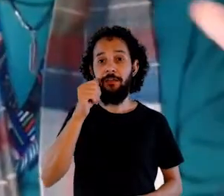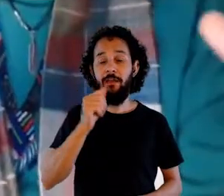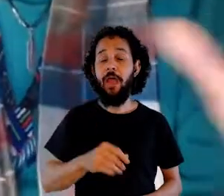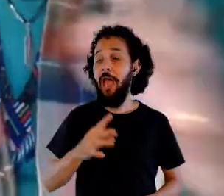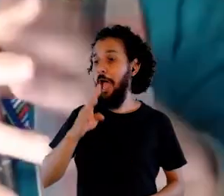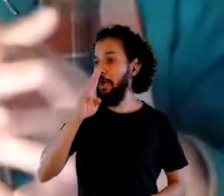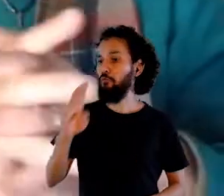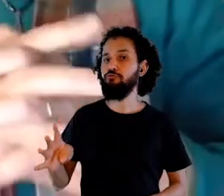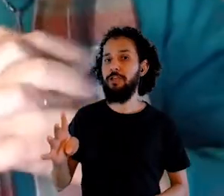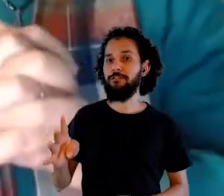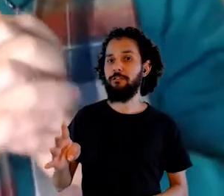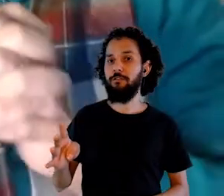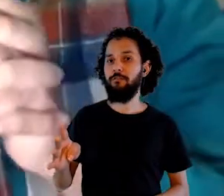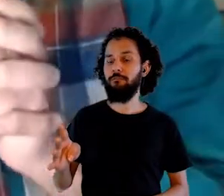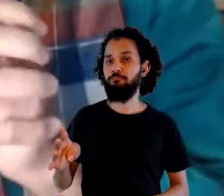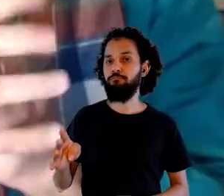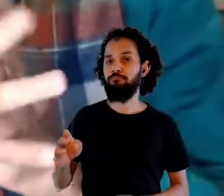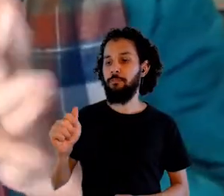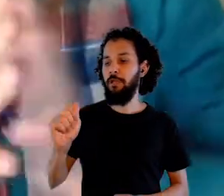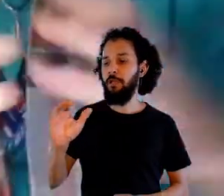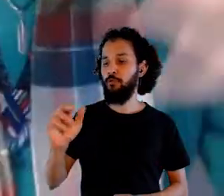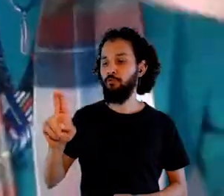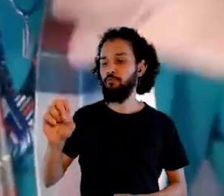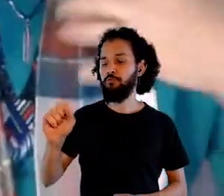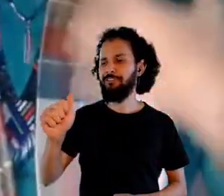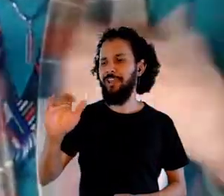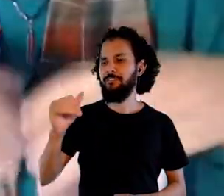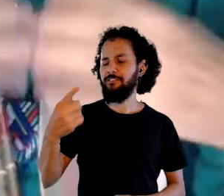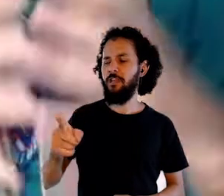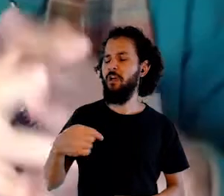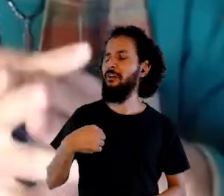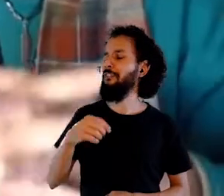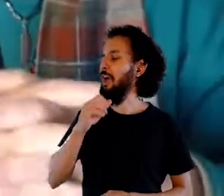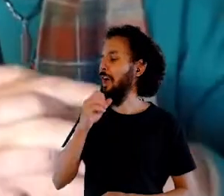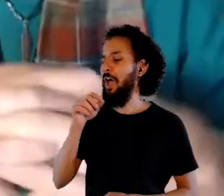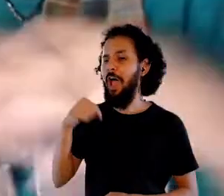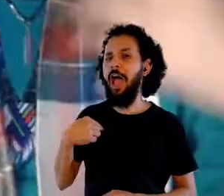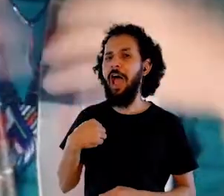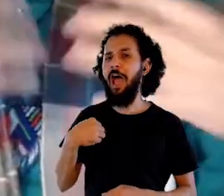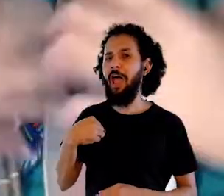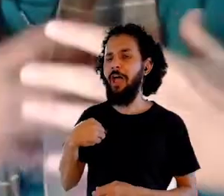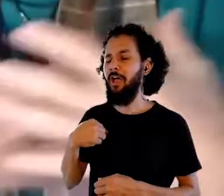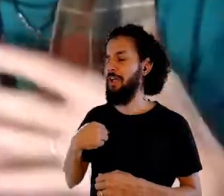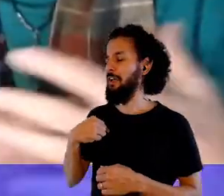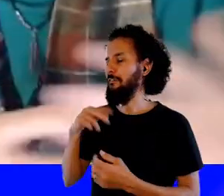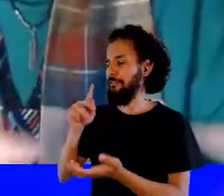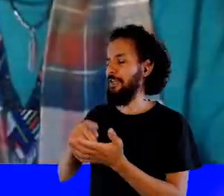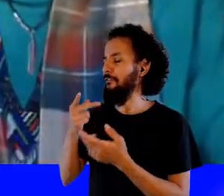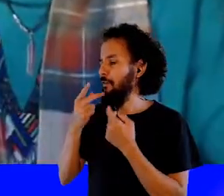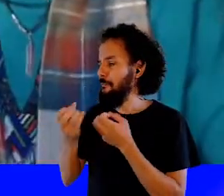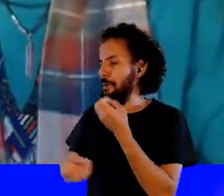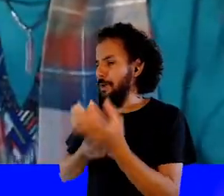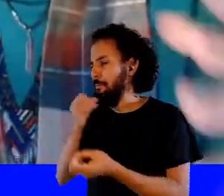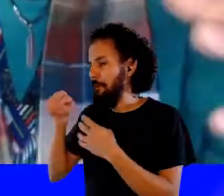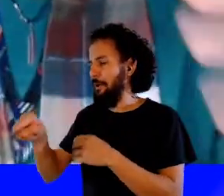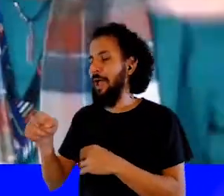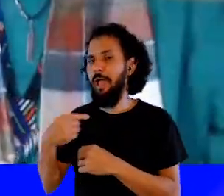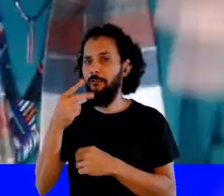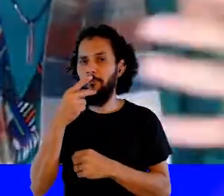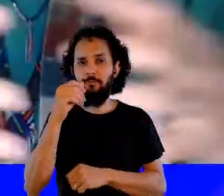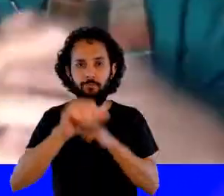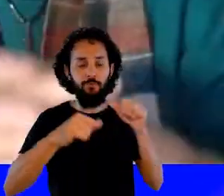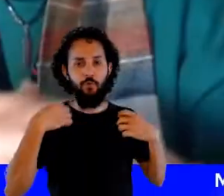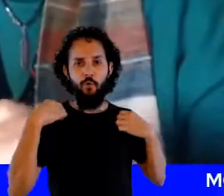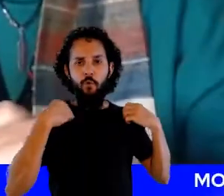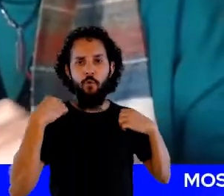contou tudo lá para a Acusação, né? A Acusação chegou, vestiu no seu corpo vestes de juta e de sisal, assim, como um mendigo,